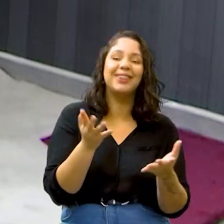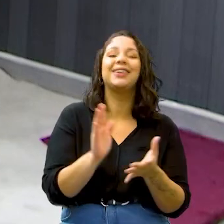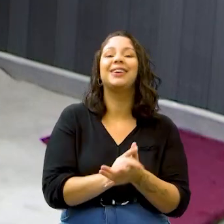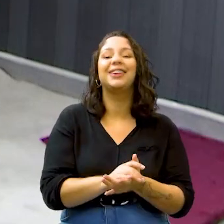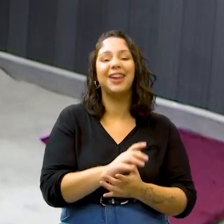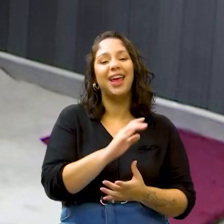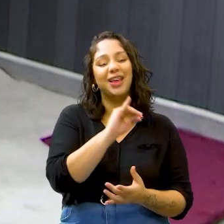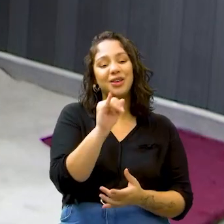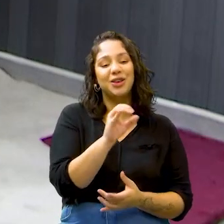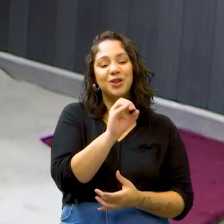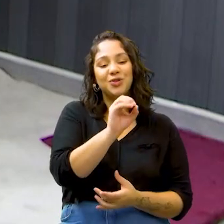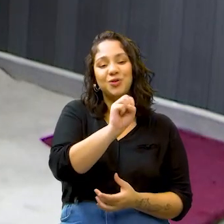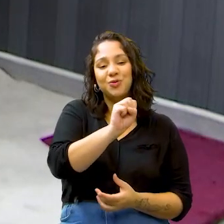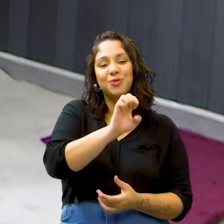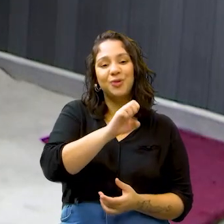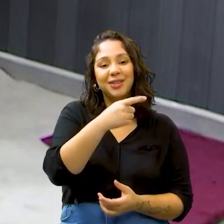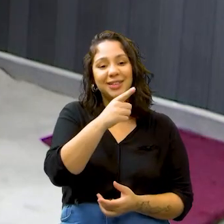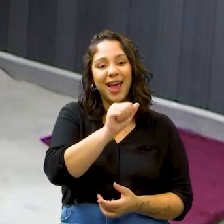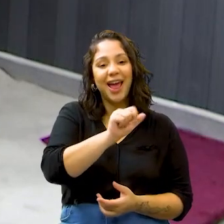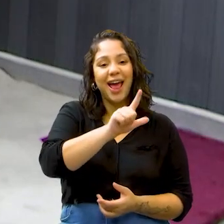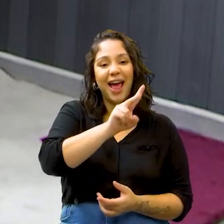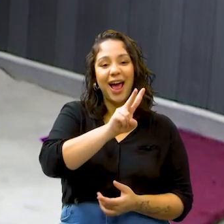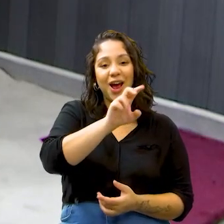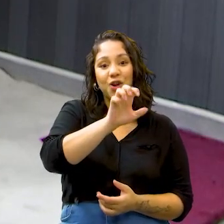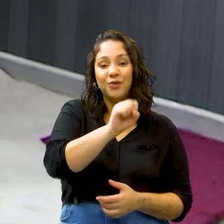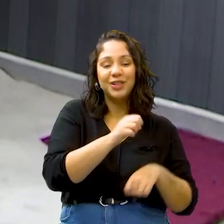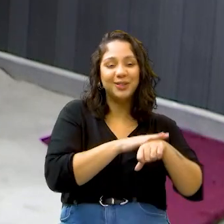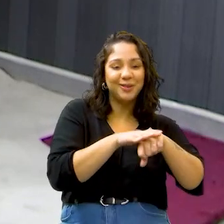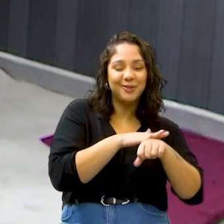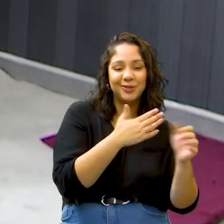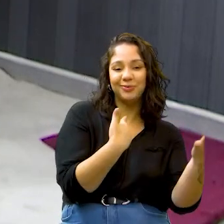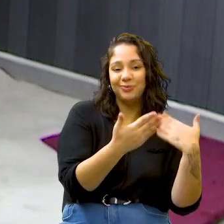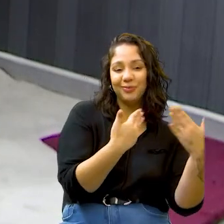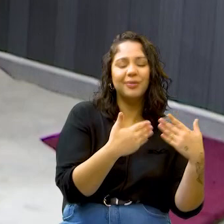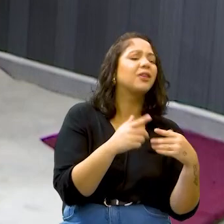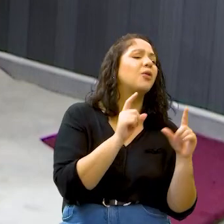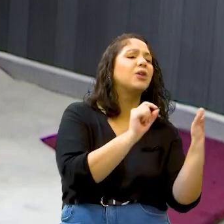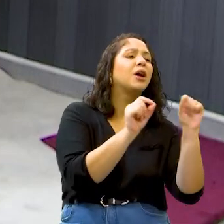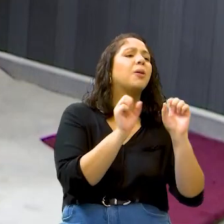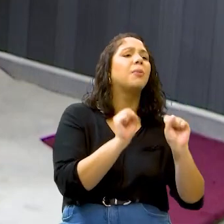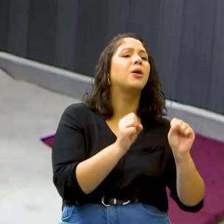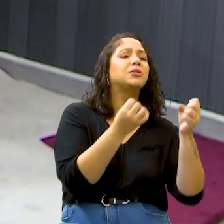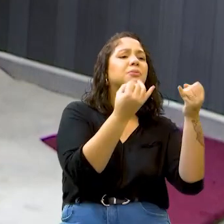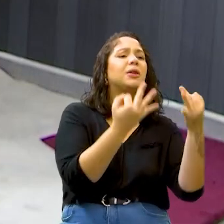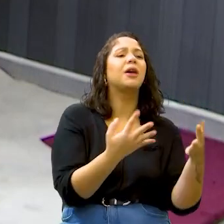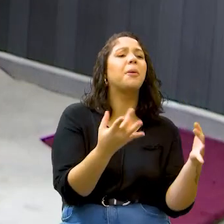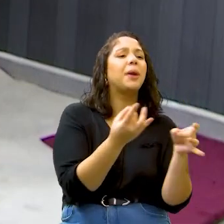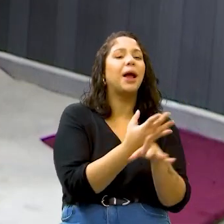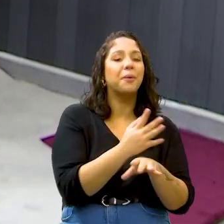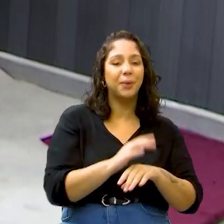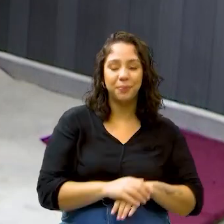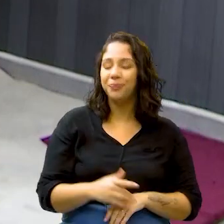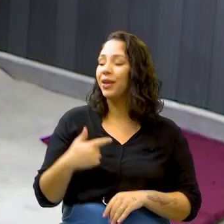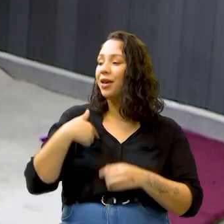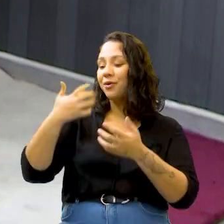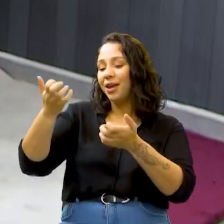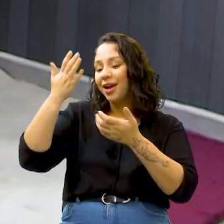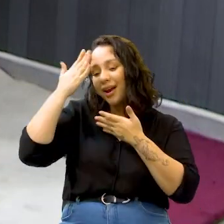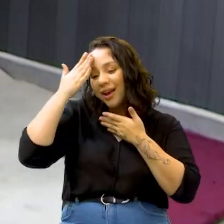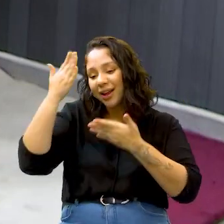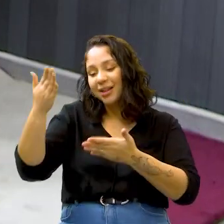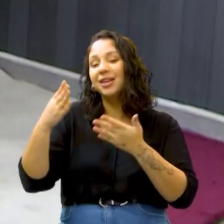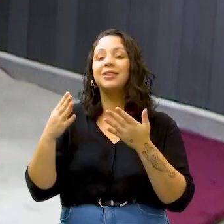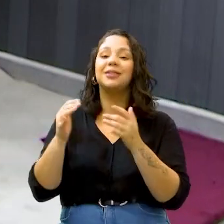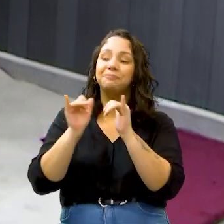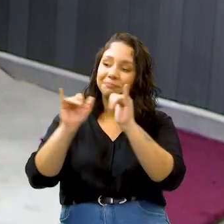como sempre não é o José Alves conversando conosco que que você pode falar para concluir por favor professor eu quero